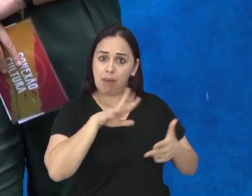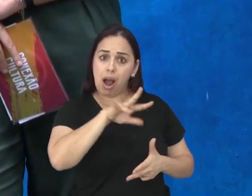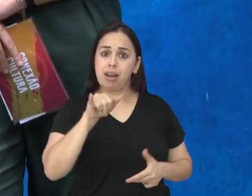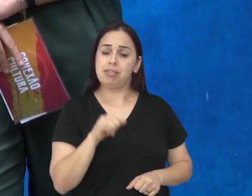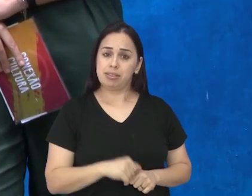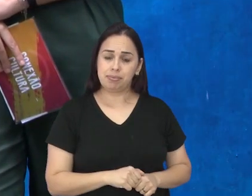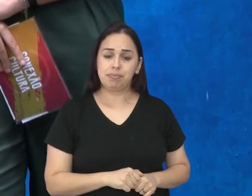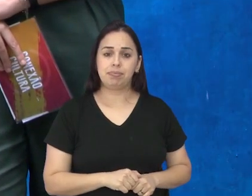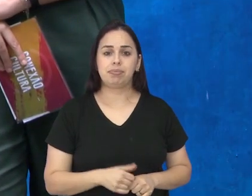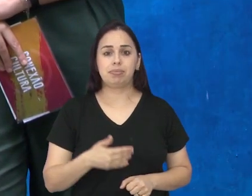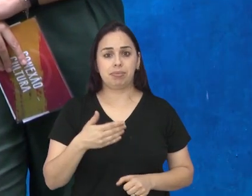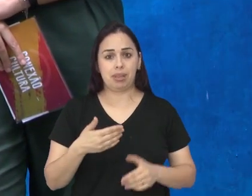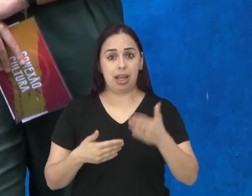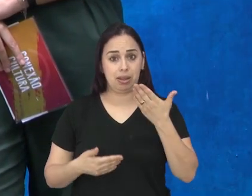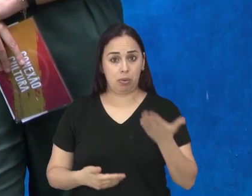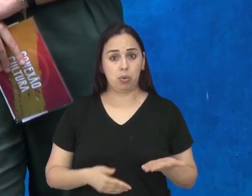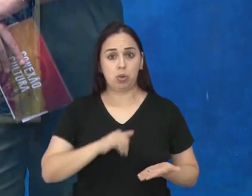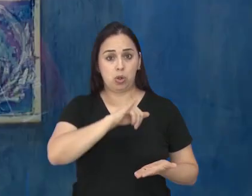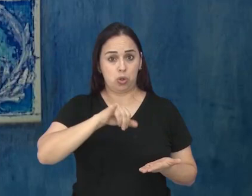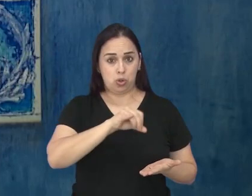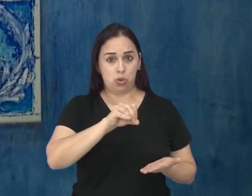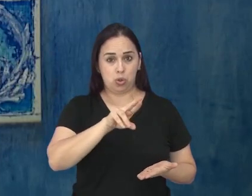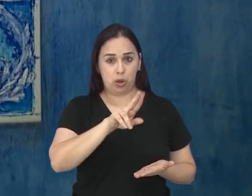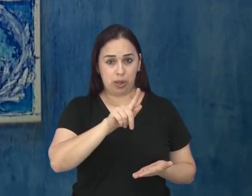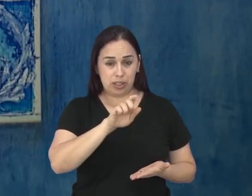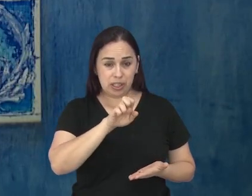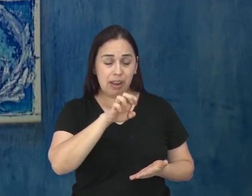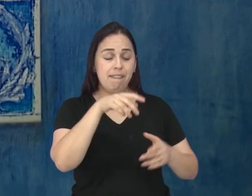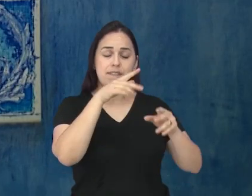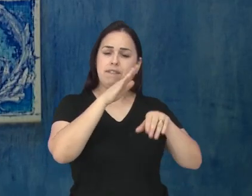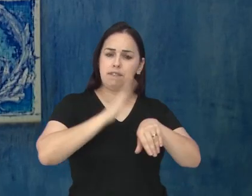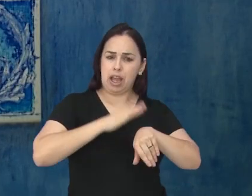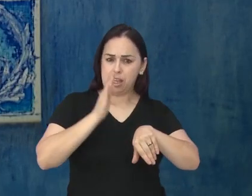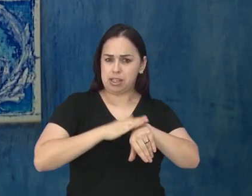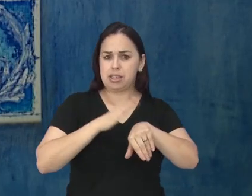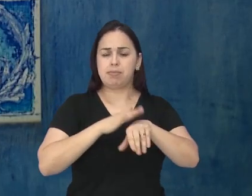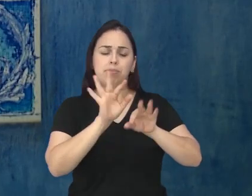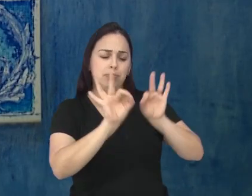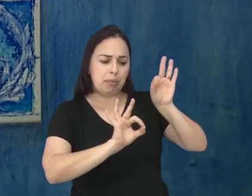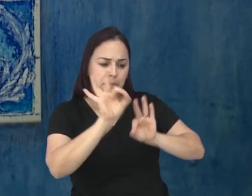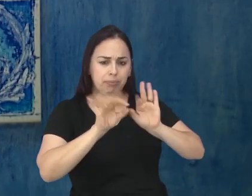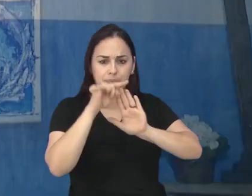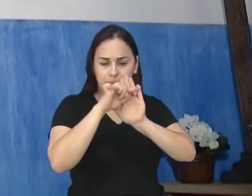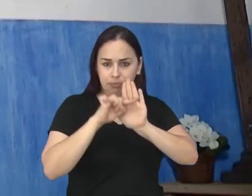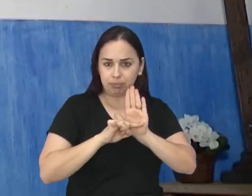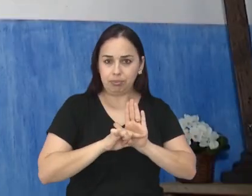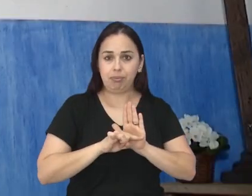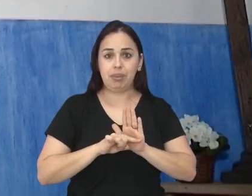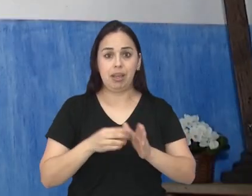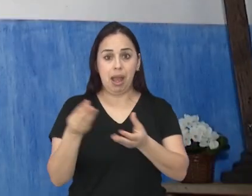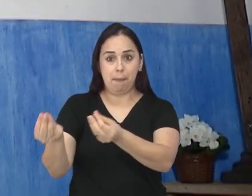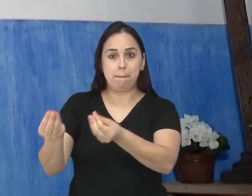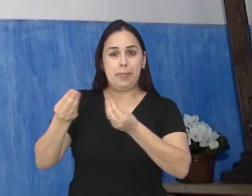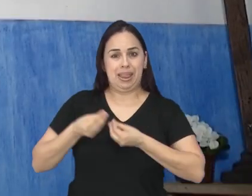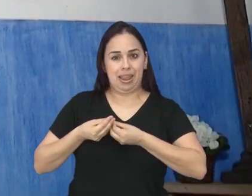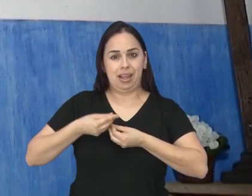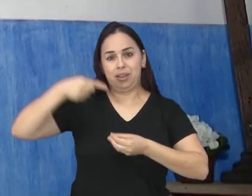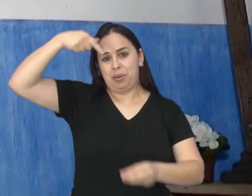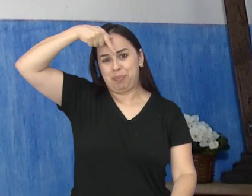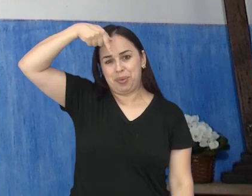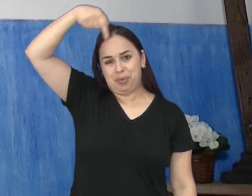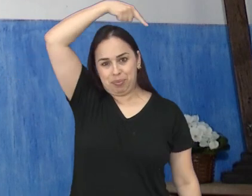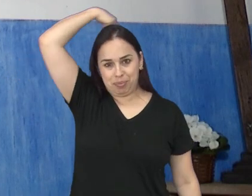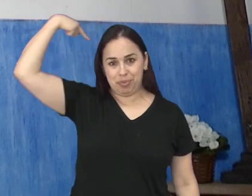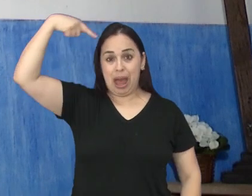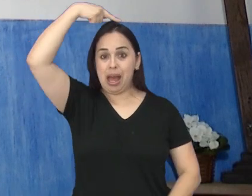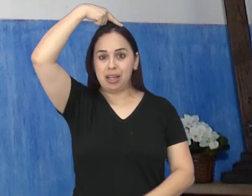E aí o Jorge fez a pesquisa, ele fez um painel que vai ser mostrado ali na capelinha. Eu ganhei a Santa Clara, de um santeiro do Cariri, o Fábio